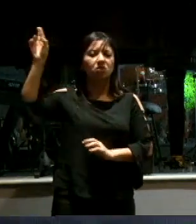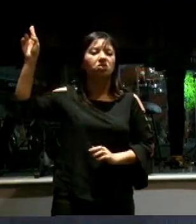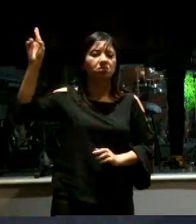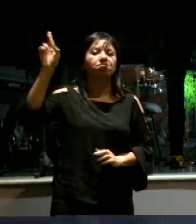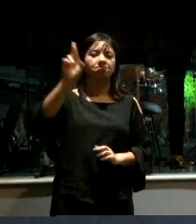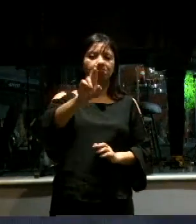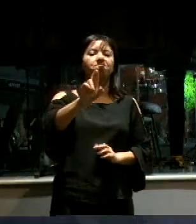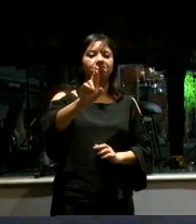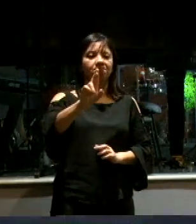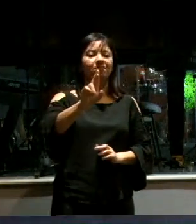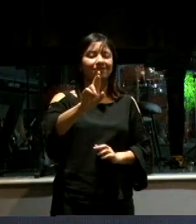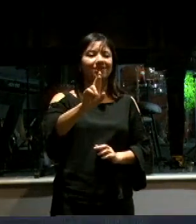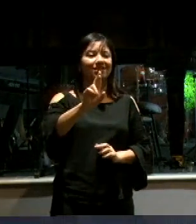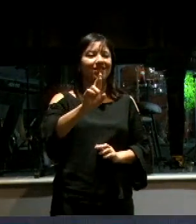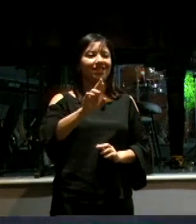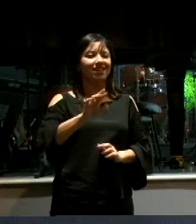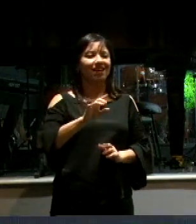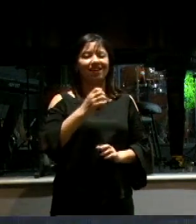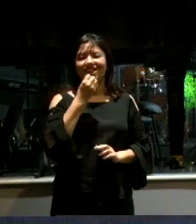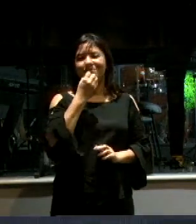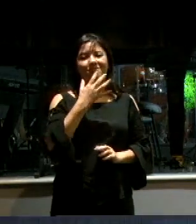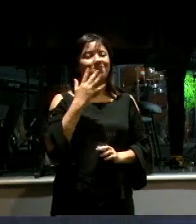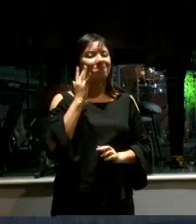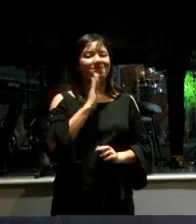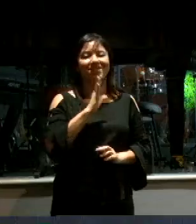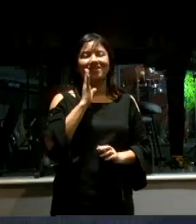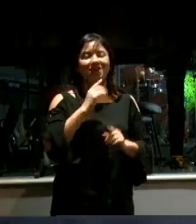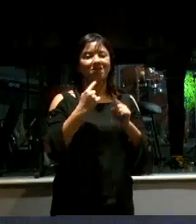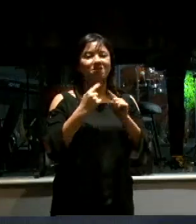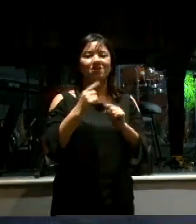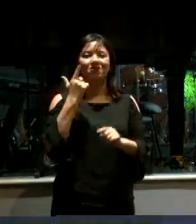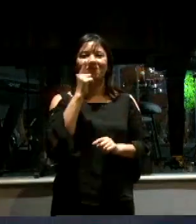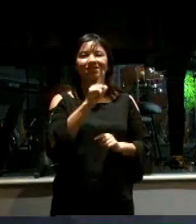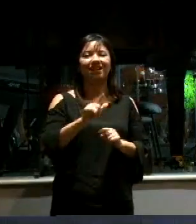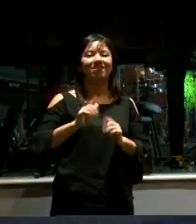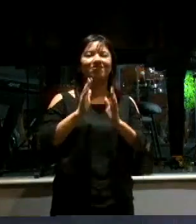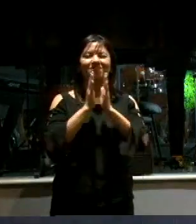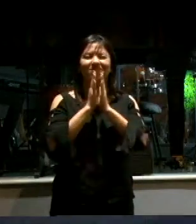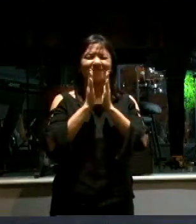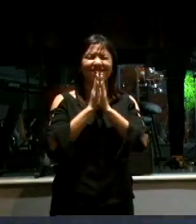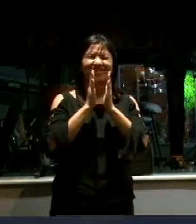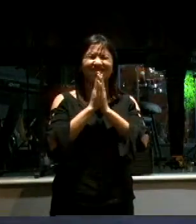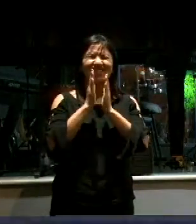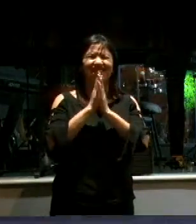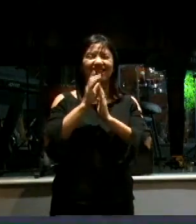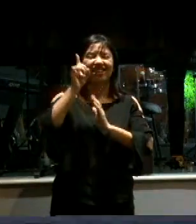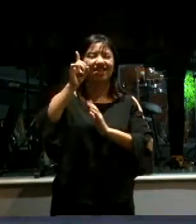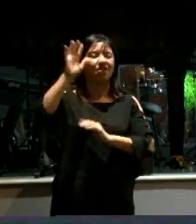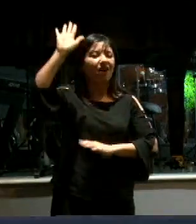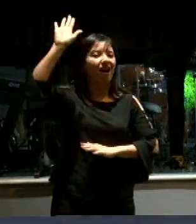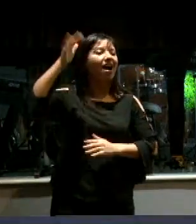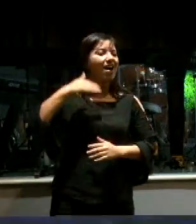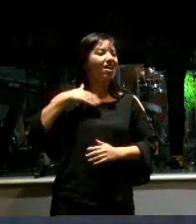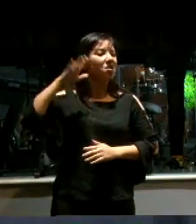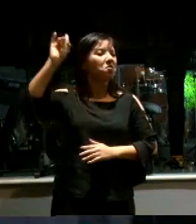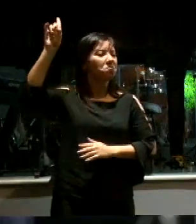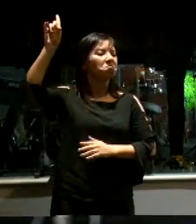quando você pode dizer: fui eu. Não é bom? Quantos aqui estão orando pelos maridos que não se converteram ainda?